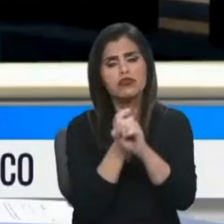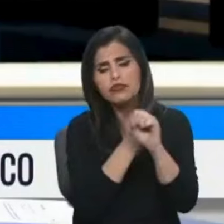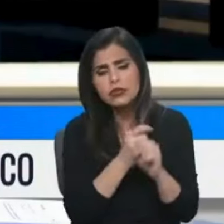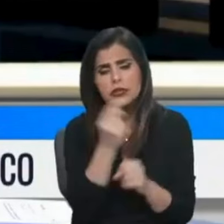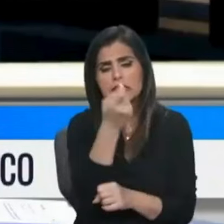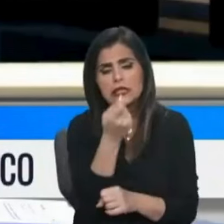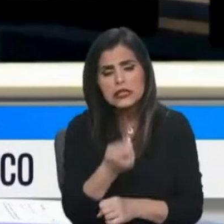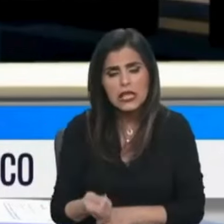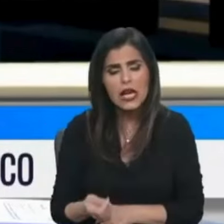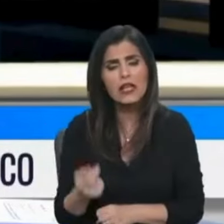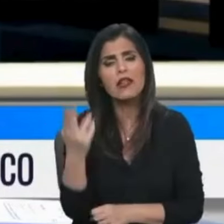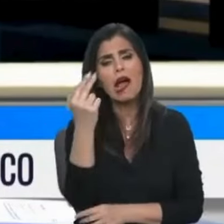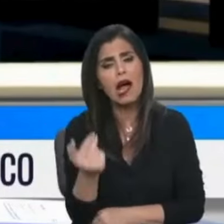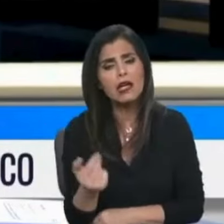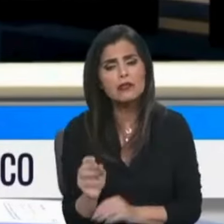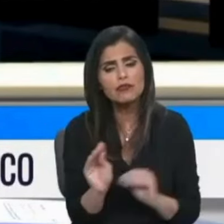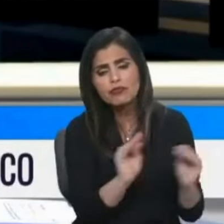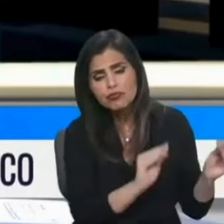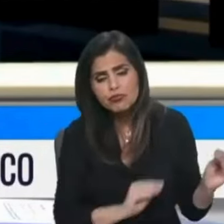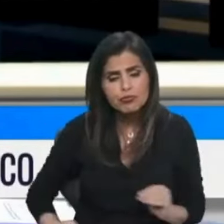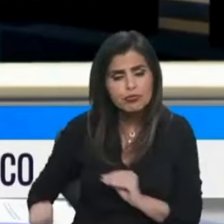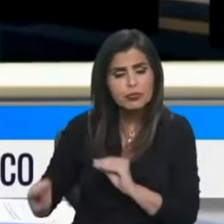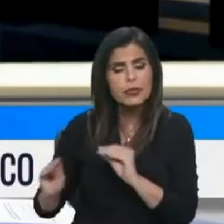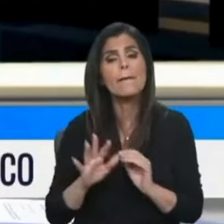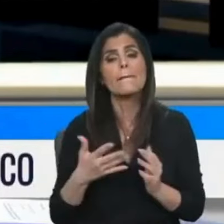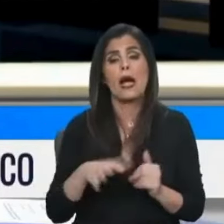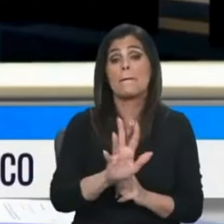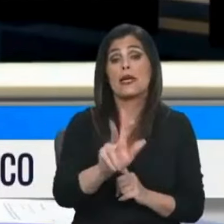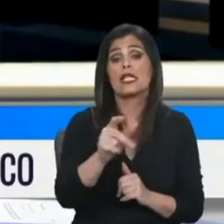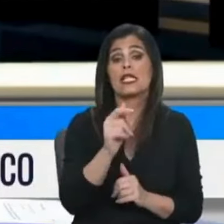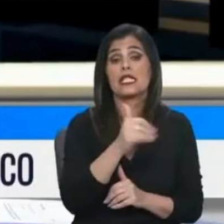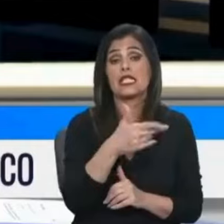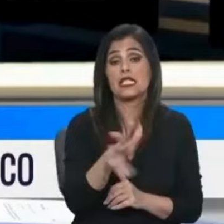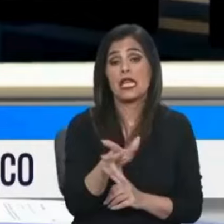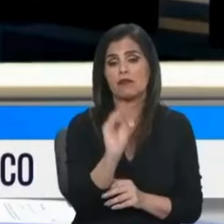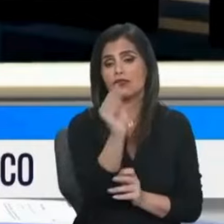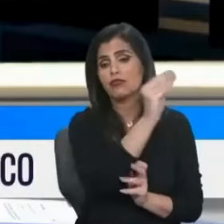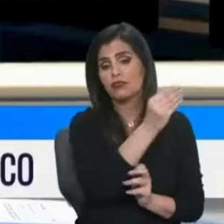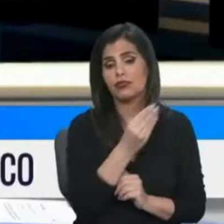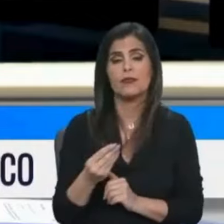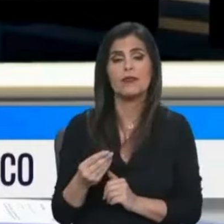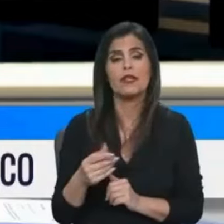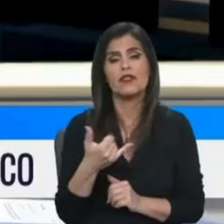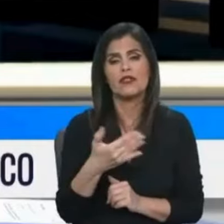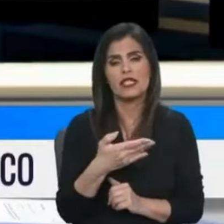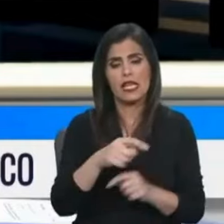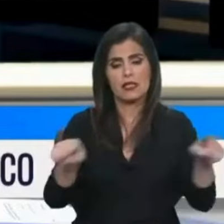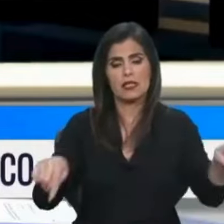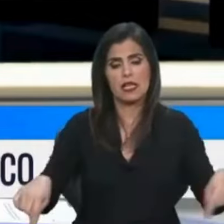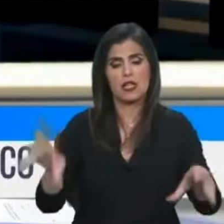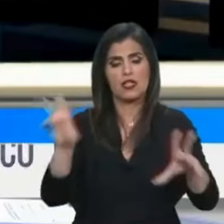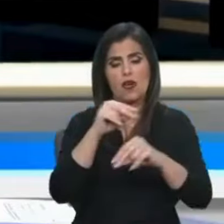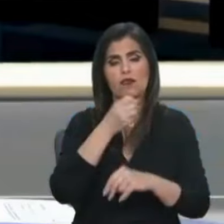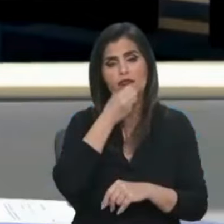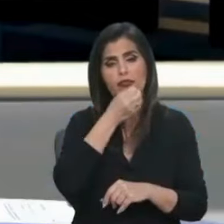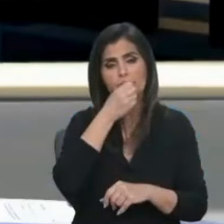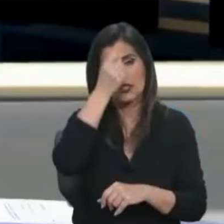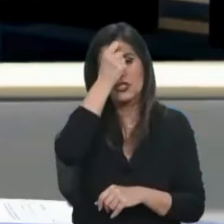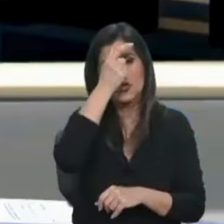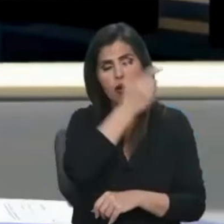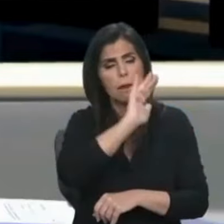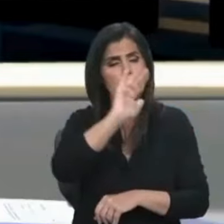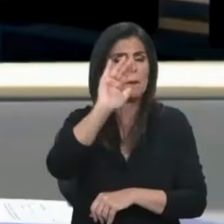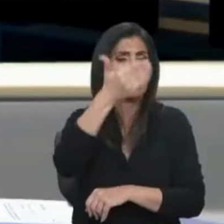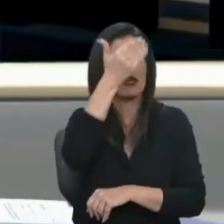desenho, artes decorativas, são mais de 1.100 peças expostas em 27 salas renovadas que contam a história daquele que é o mais